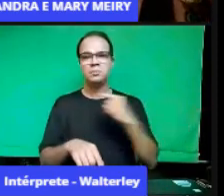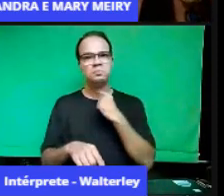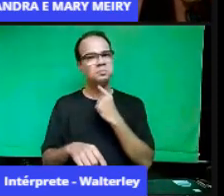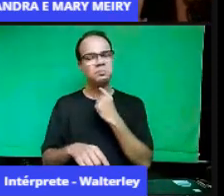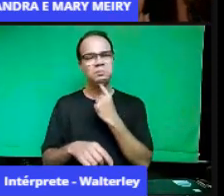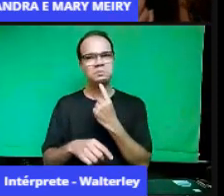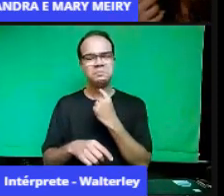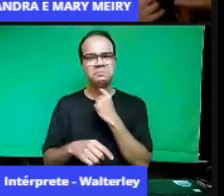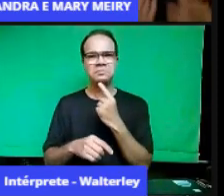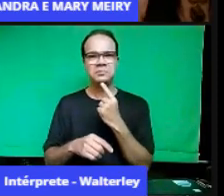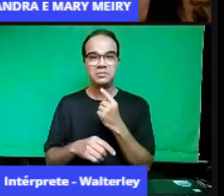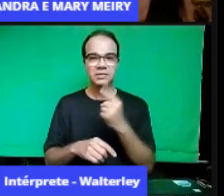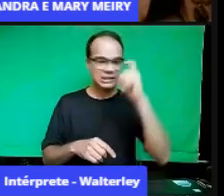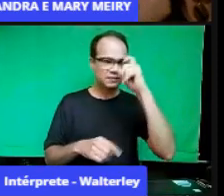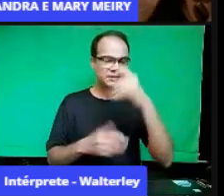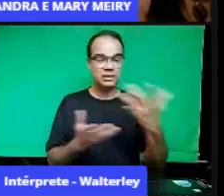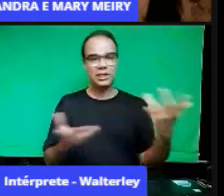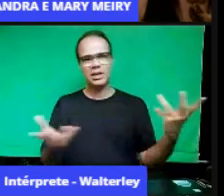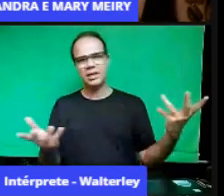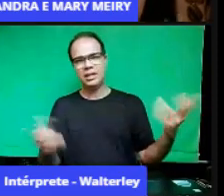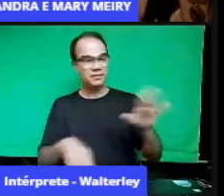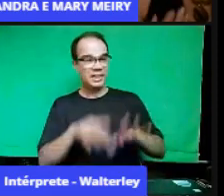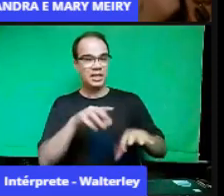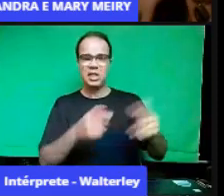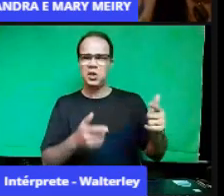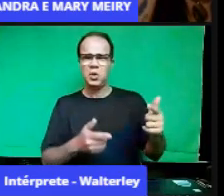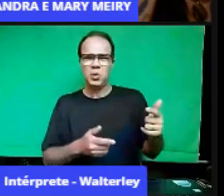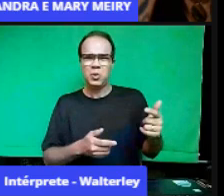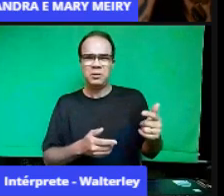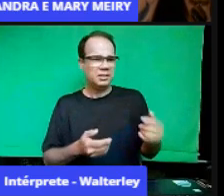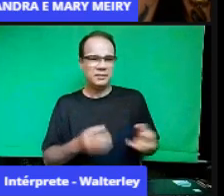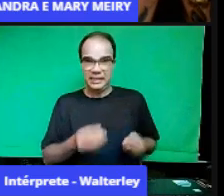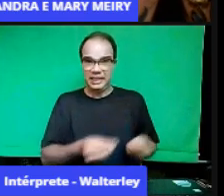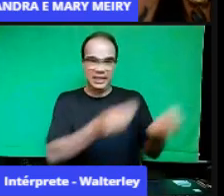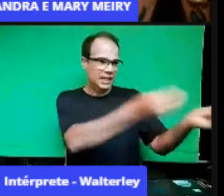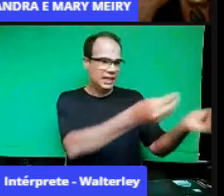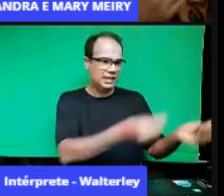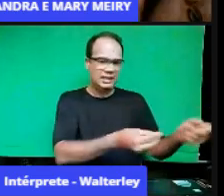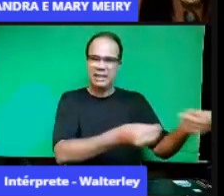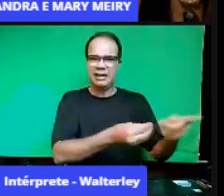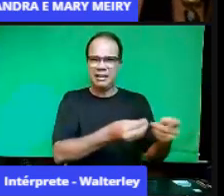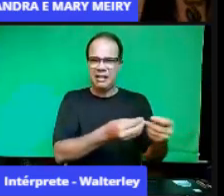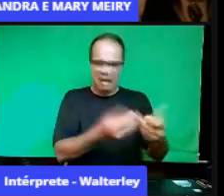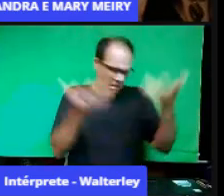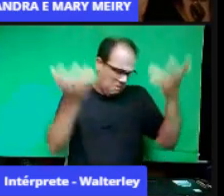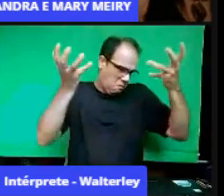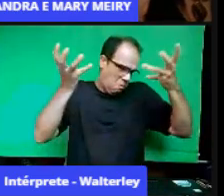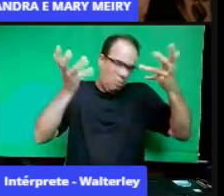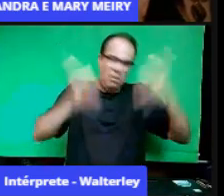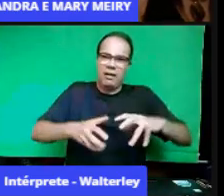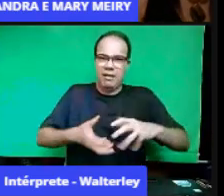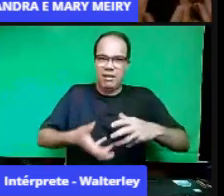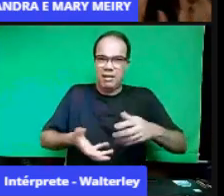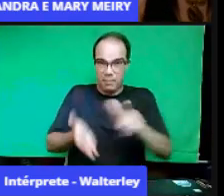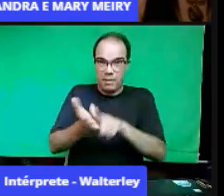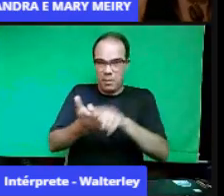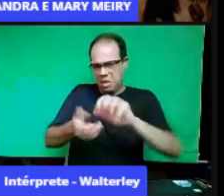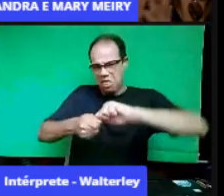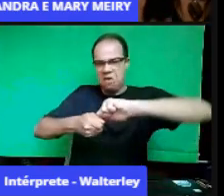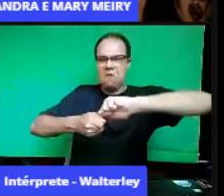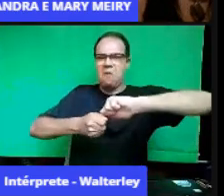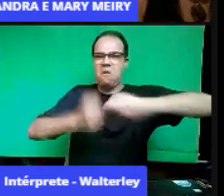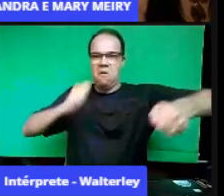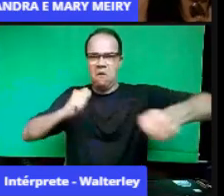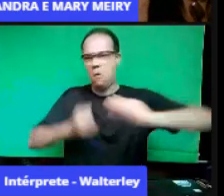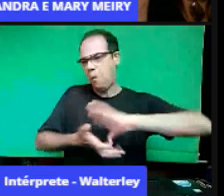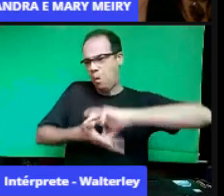aquela atividade que o aluno se nega a fazer, o rabisco, o rasga, naquele momento? Ela também é importante.